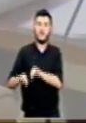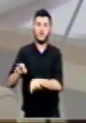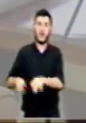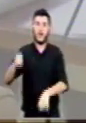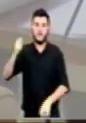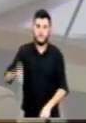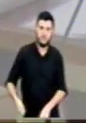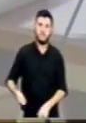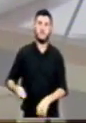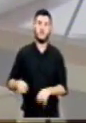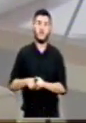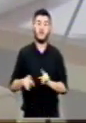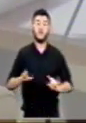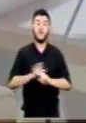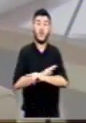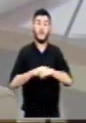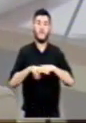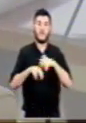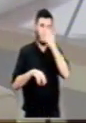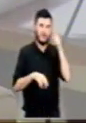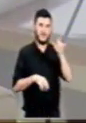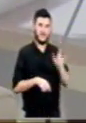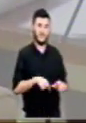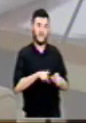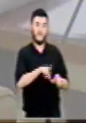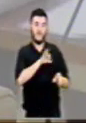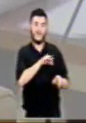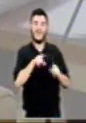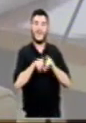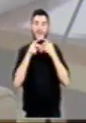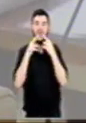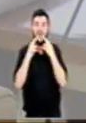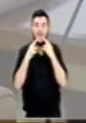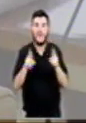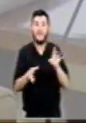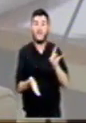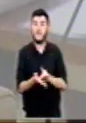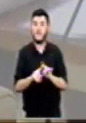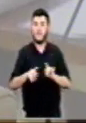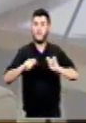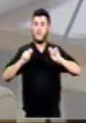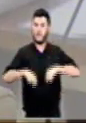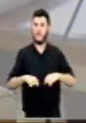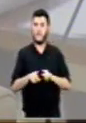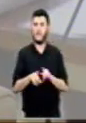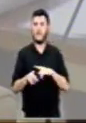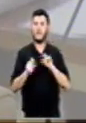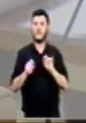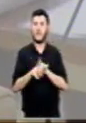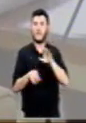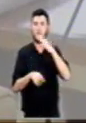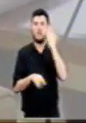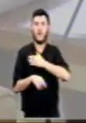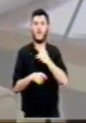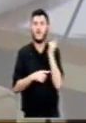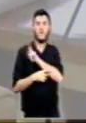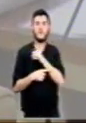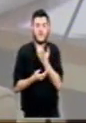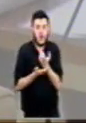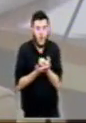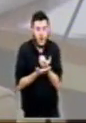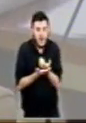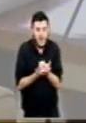pelo reclamante. Vale dizer, a probabilidade de colheita de provas potencialmente implicadoras